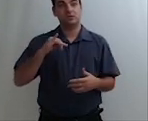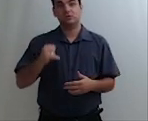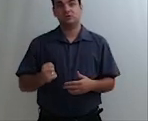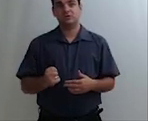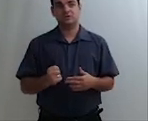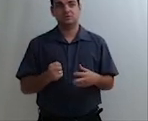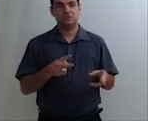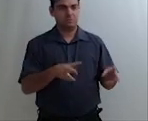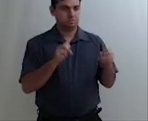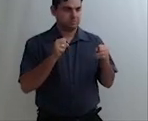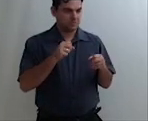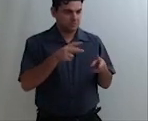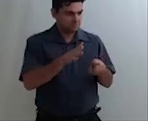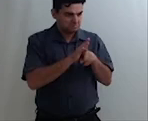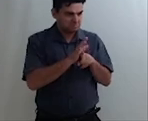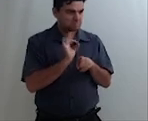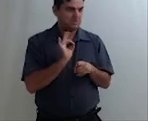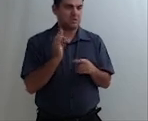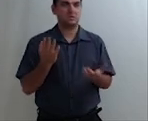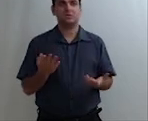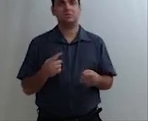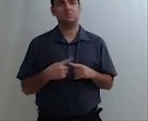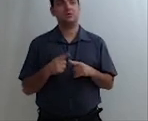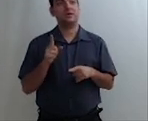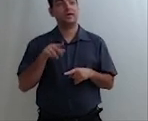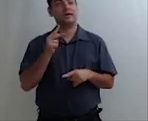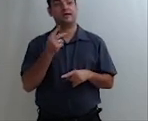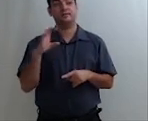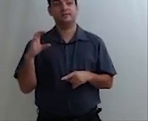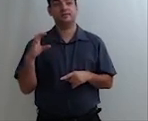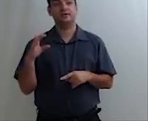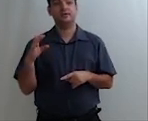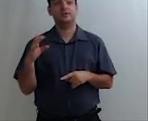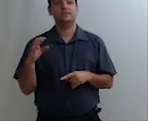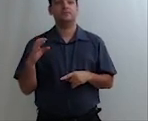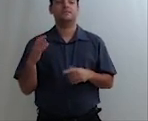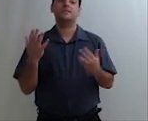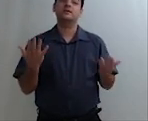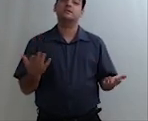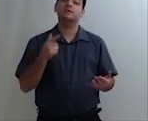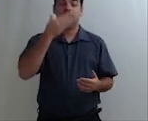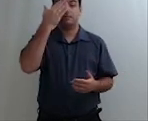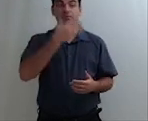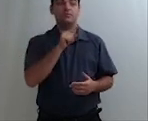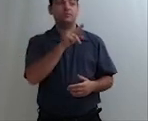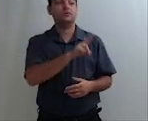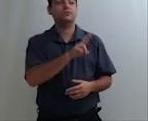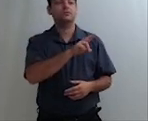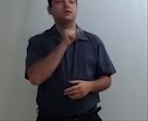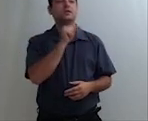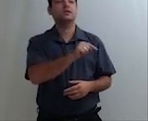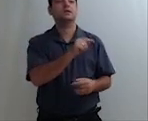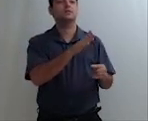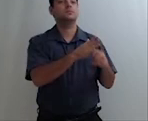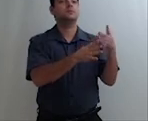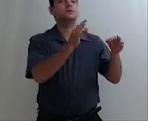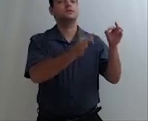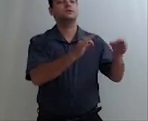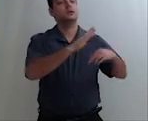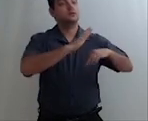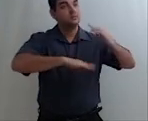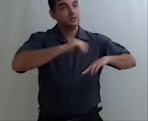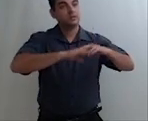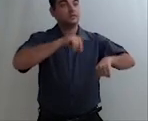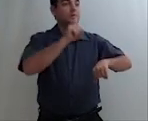oport nesta oportunidade de julgamento do abesp essa é uma questão de prova que há de ser apreciada na Instância competente no